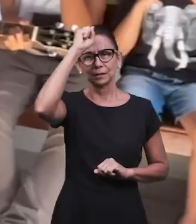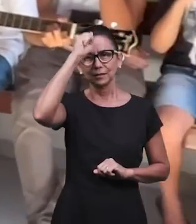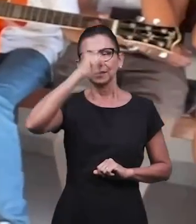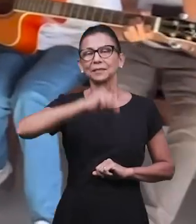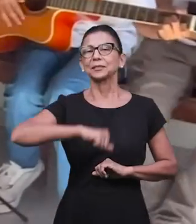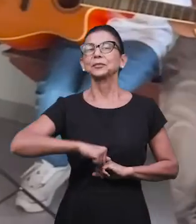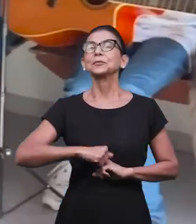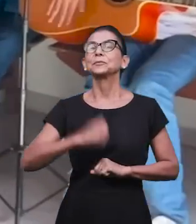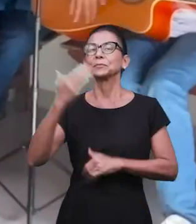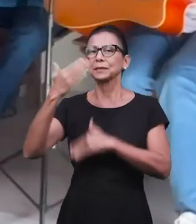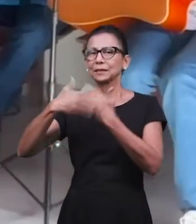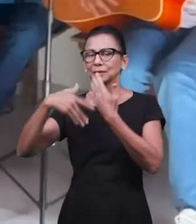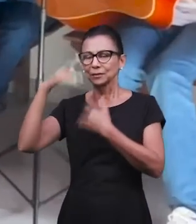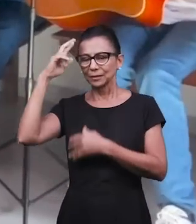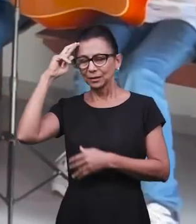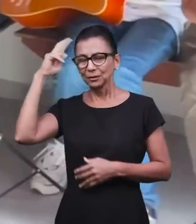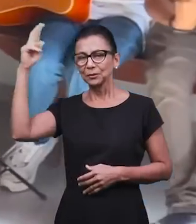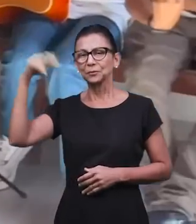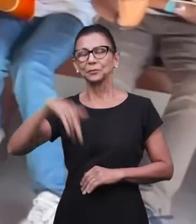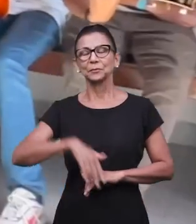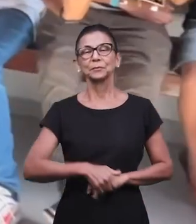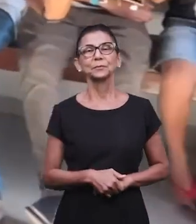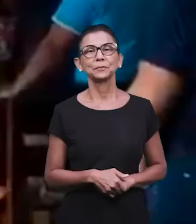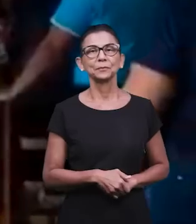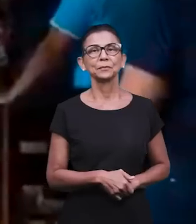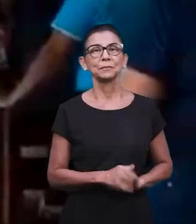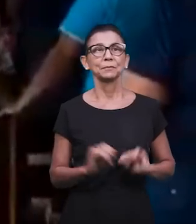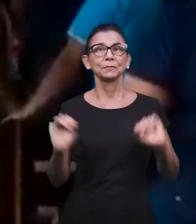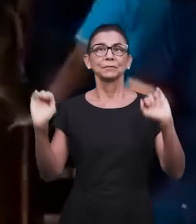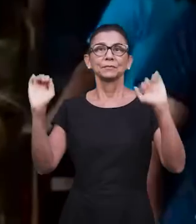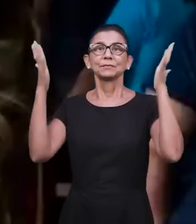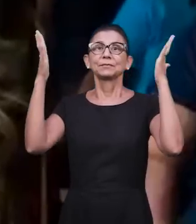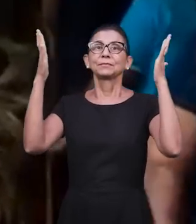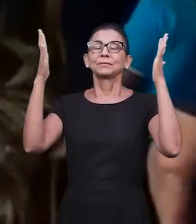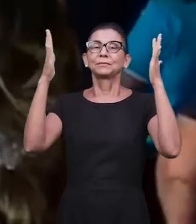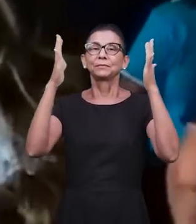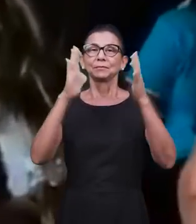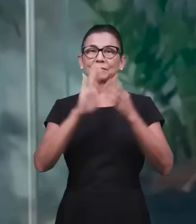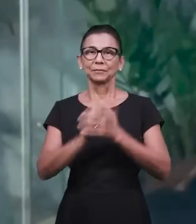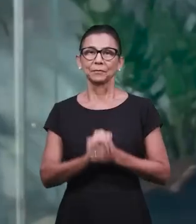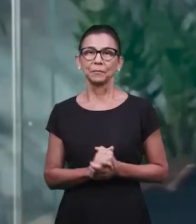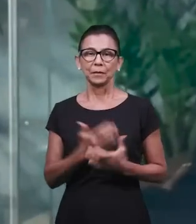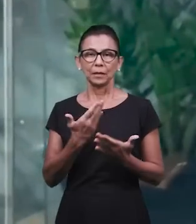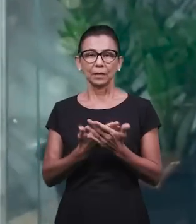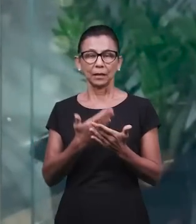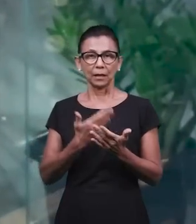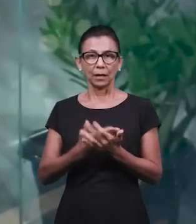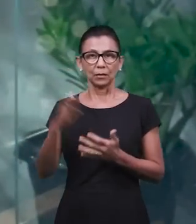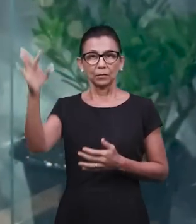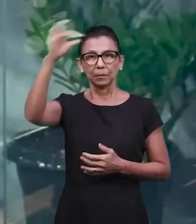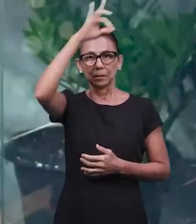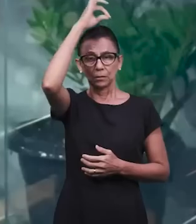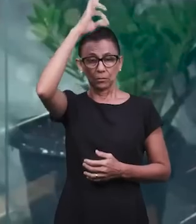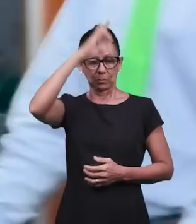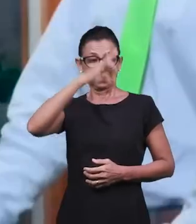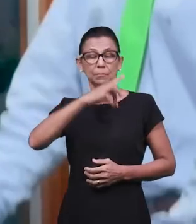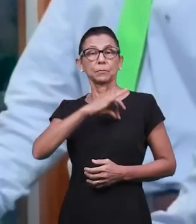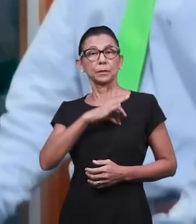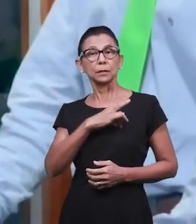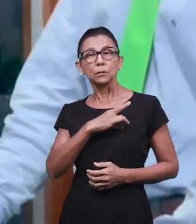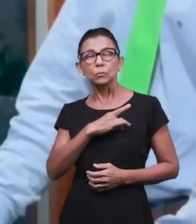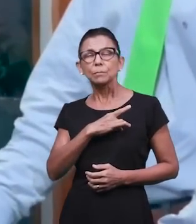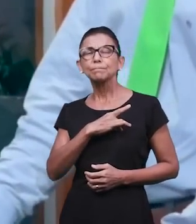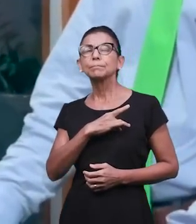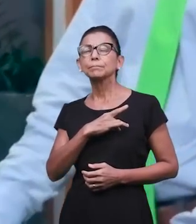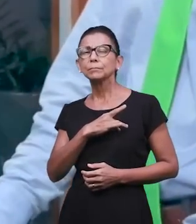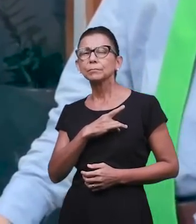da parte do Senhor. Louvado seja o nome do Senhor. Foi uma festa. E na aula de batismo com o Espírito Santo, muitas